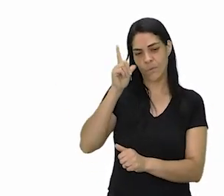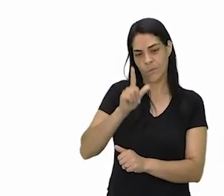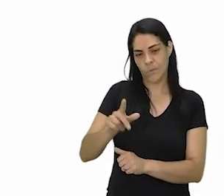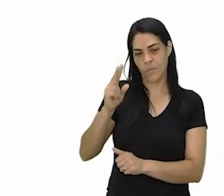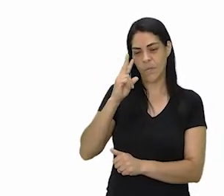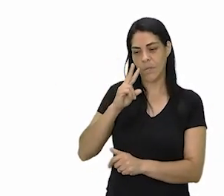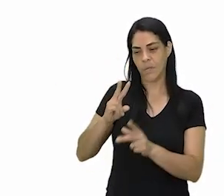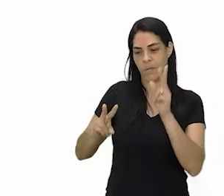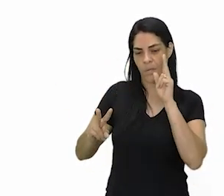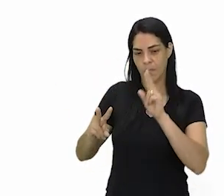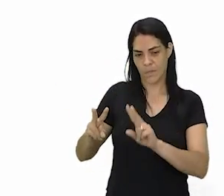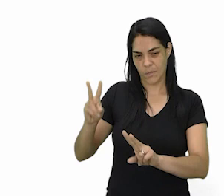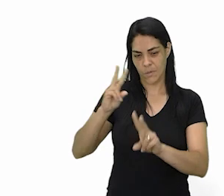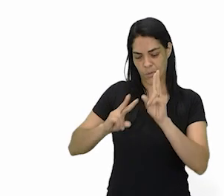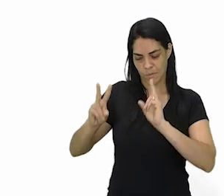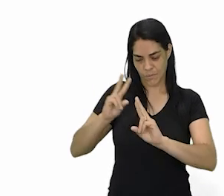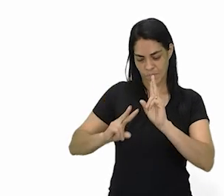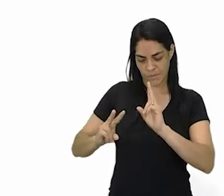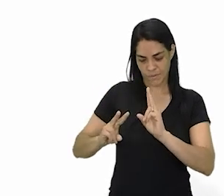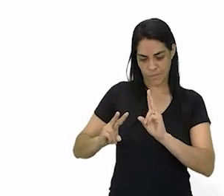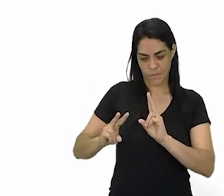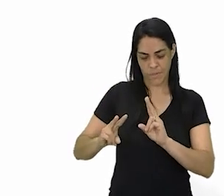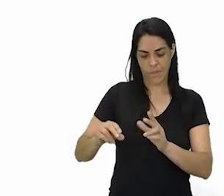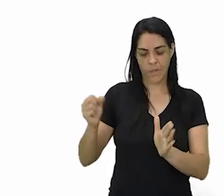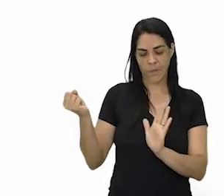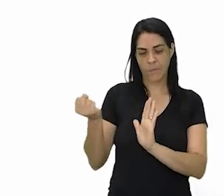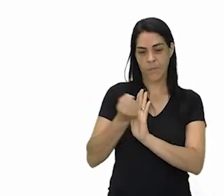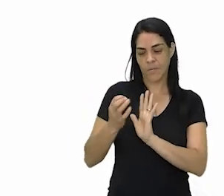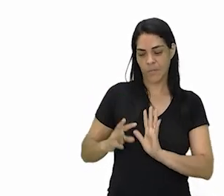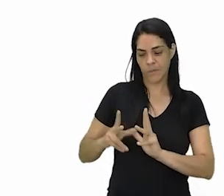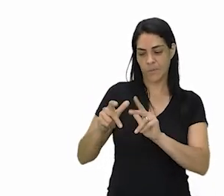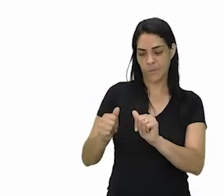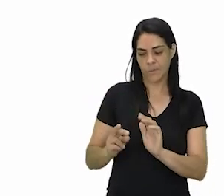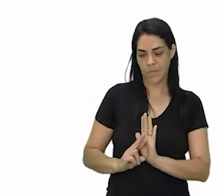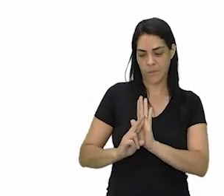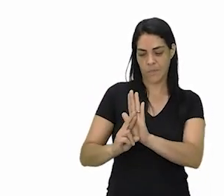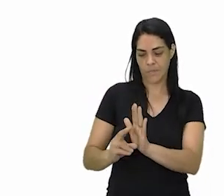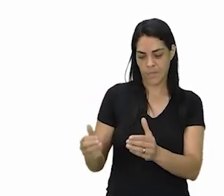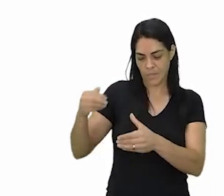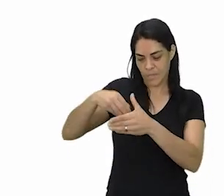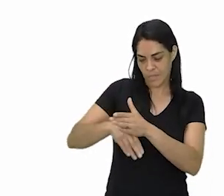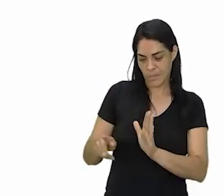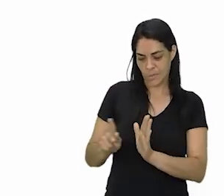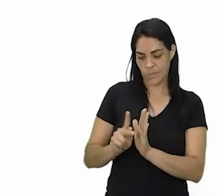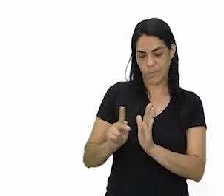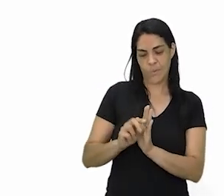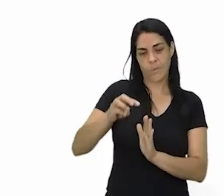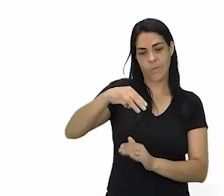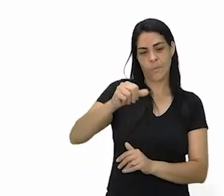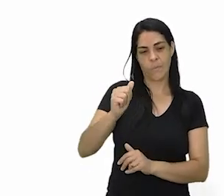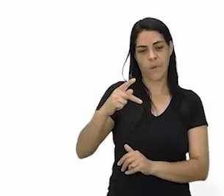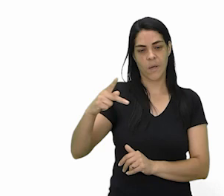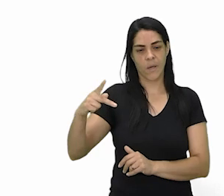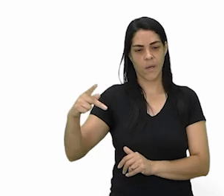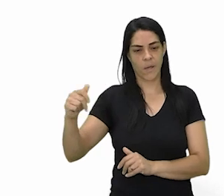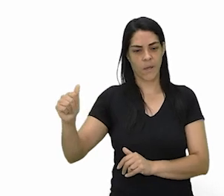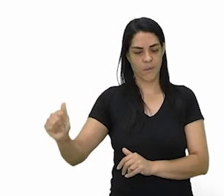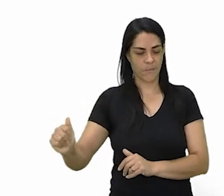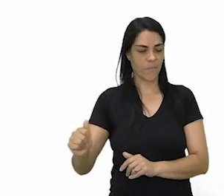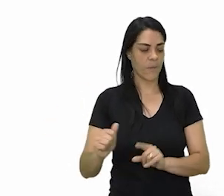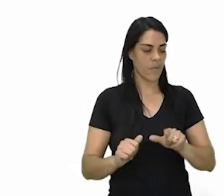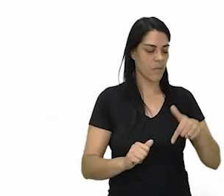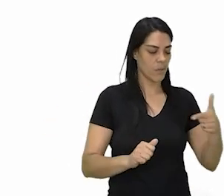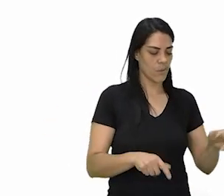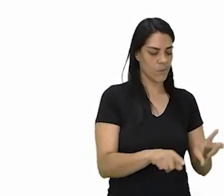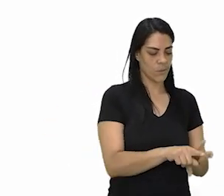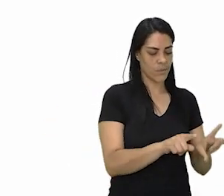observando enquanto mapa e fazendo um registro dessa representação dentro do próprio mapa, e outro em que ele